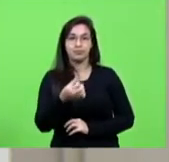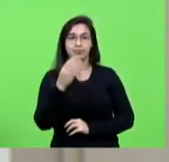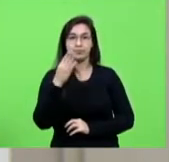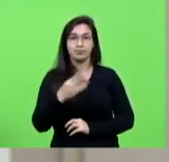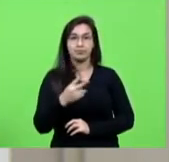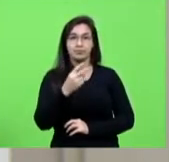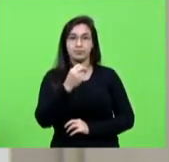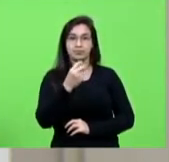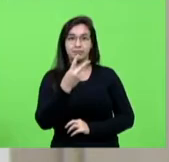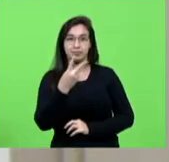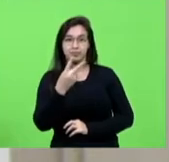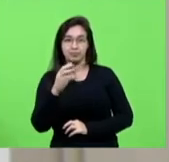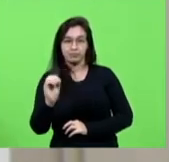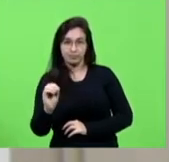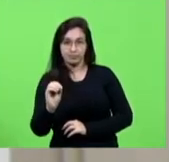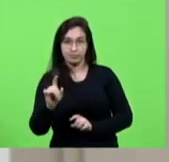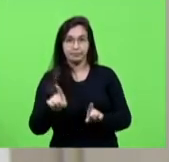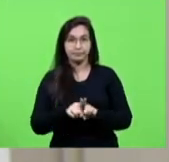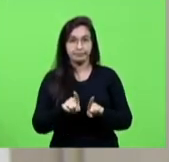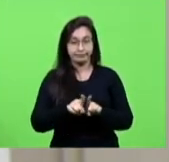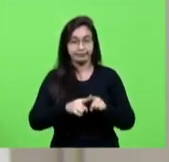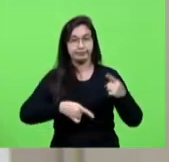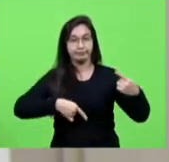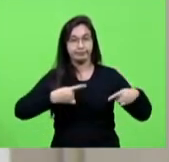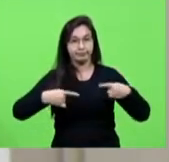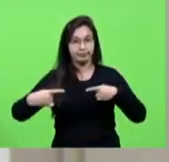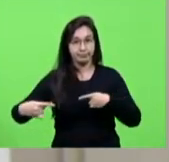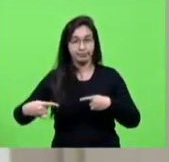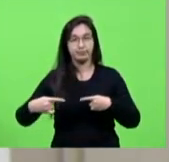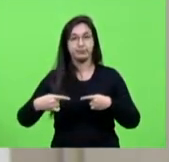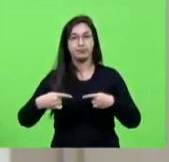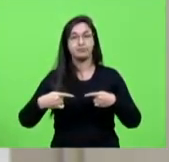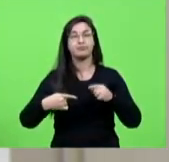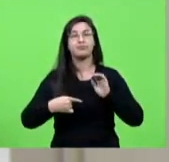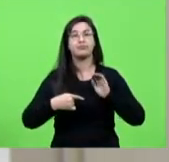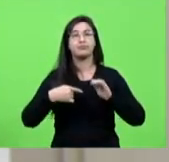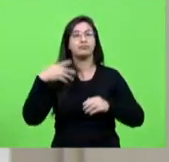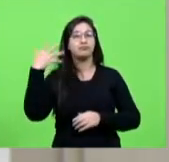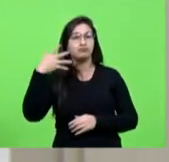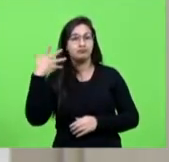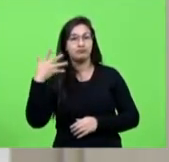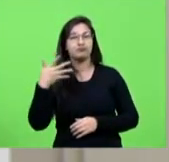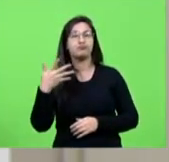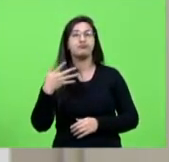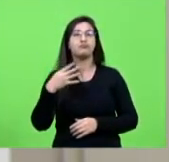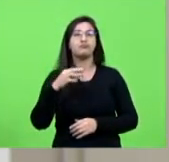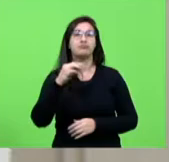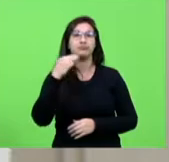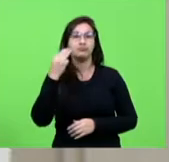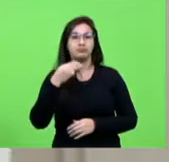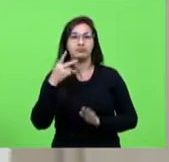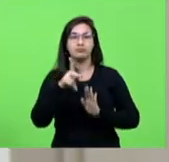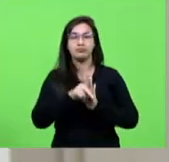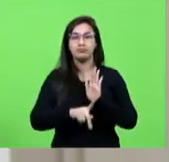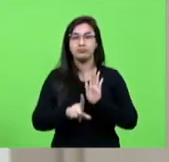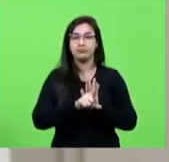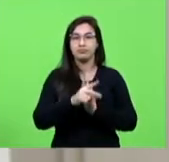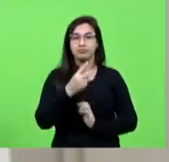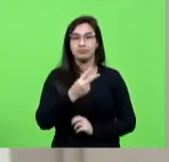226/2020, bem como submetido à discussão e com a manifestação do senhor deputado Márcio Machado, o projeto de lei